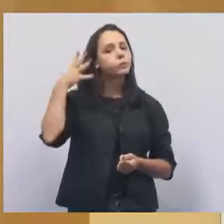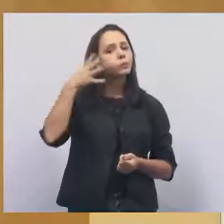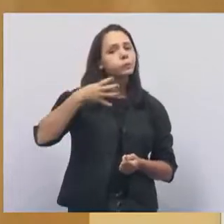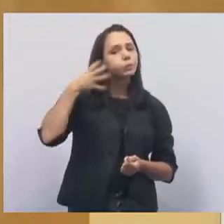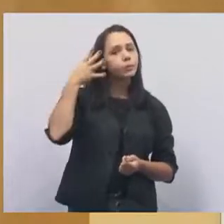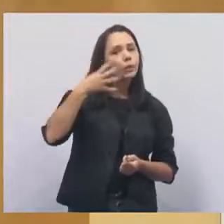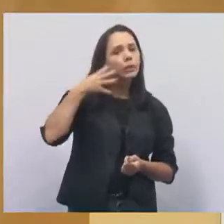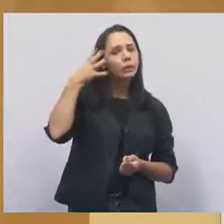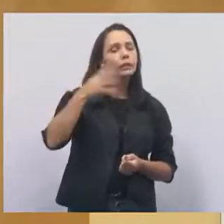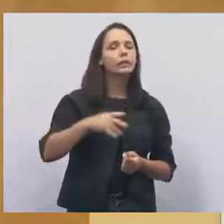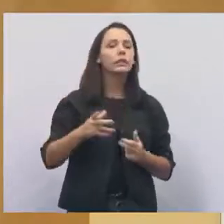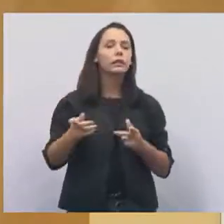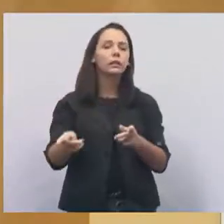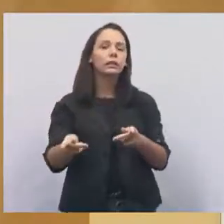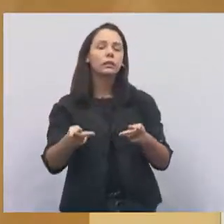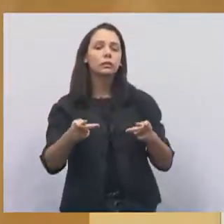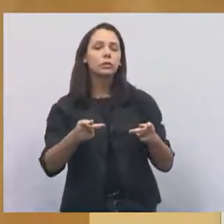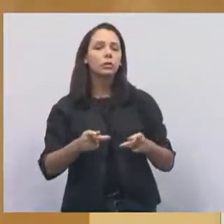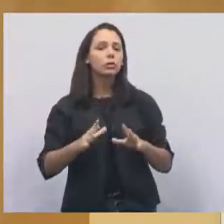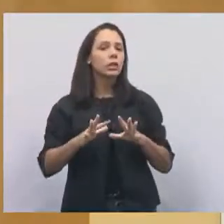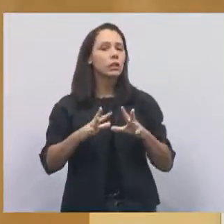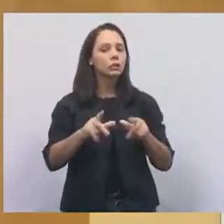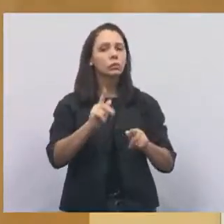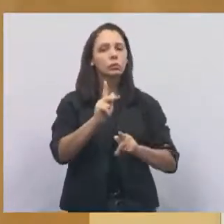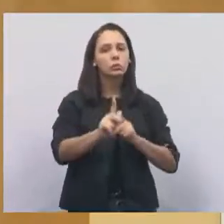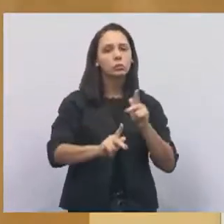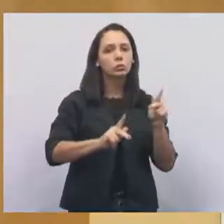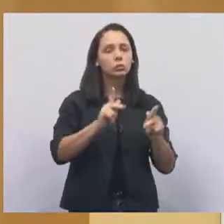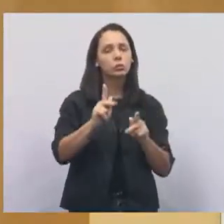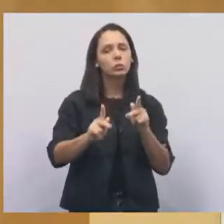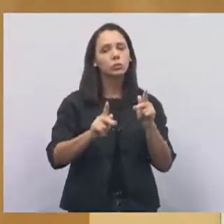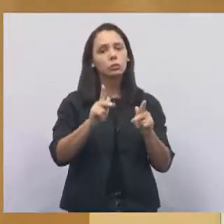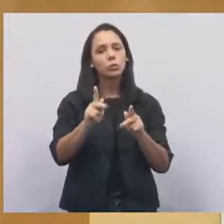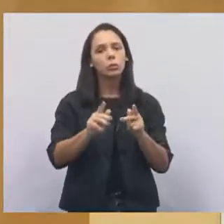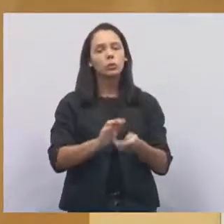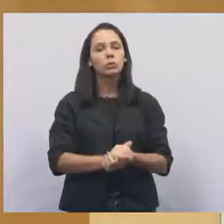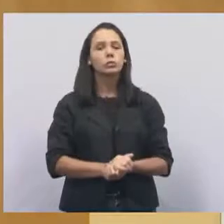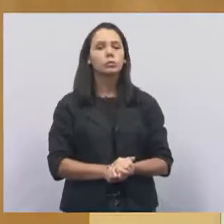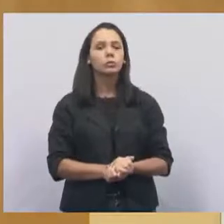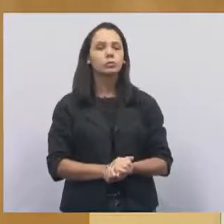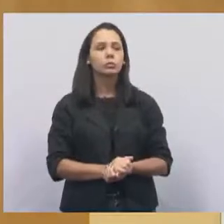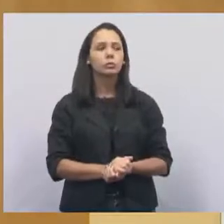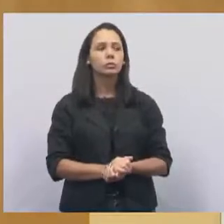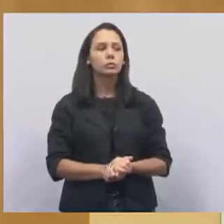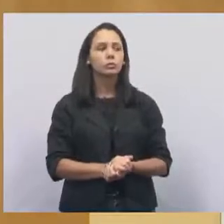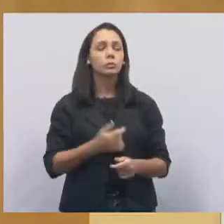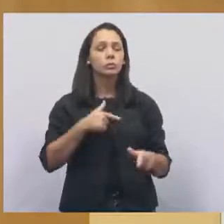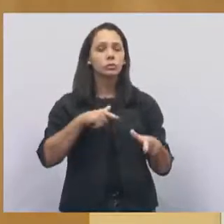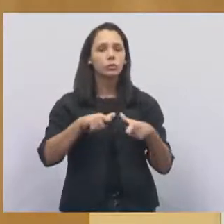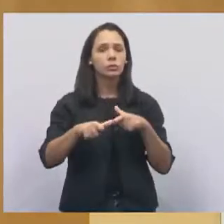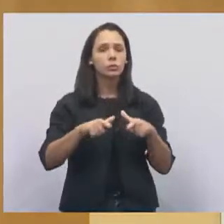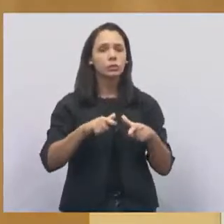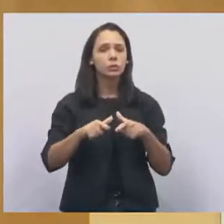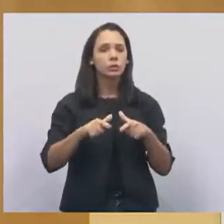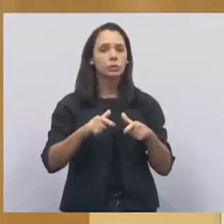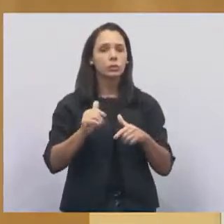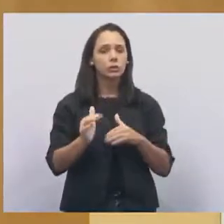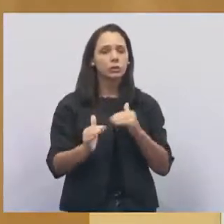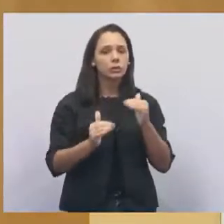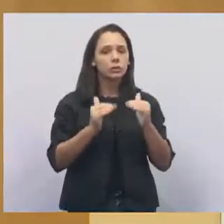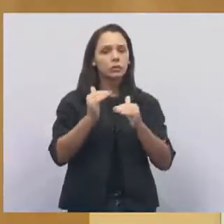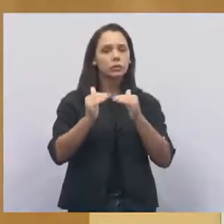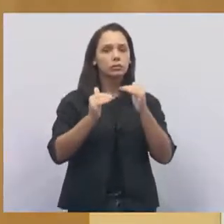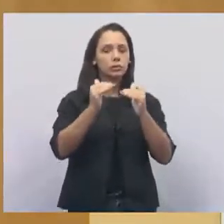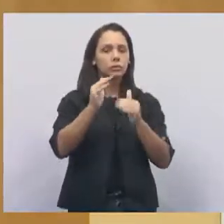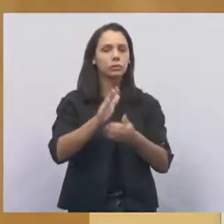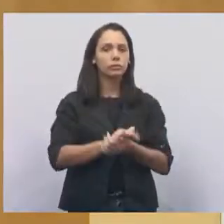com convite aberto a toda a população enfocando-se a evolução dos trabalhos envolvidos no âmbito Municipal